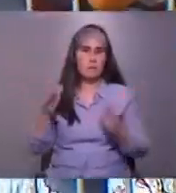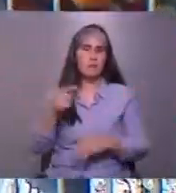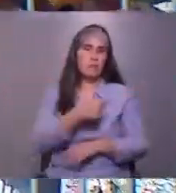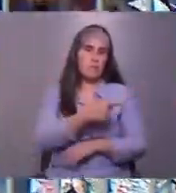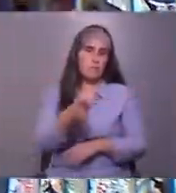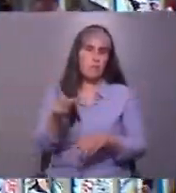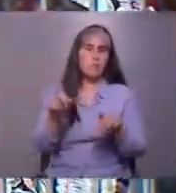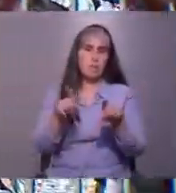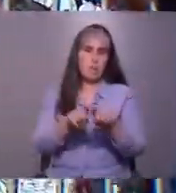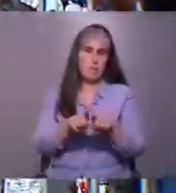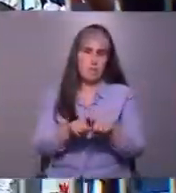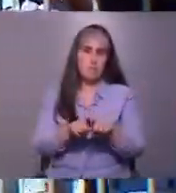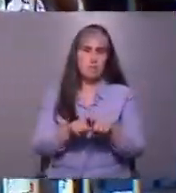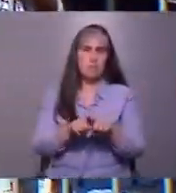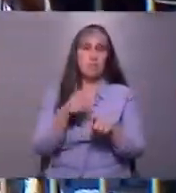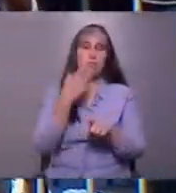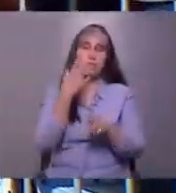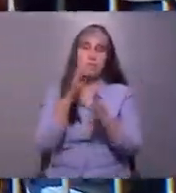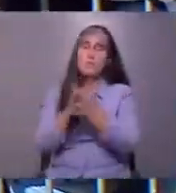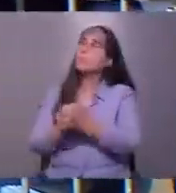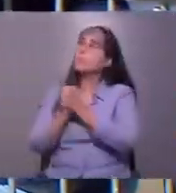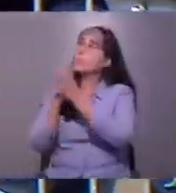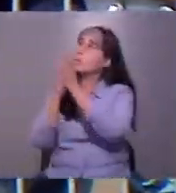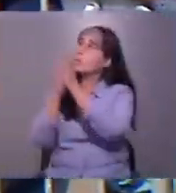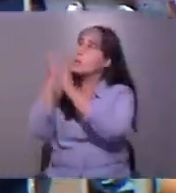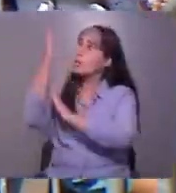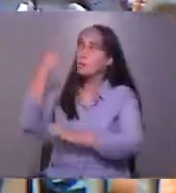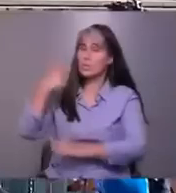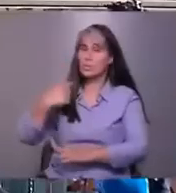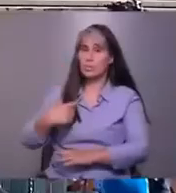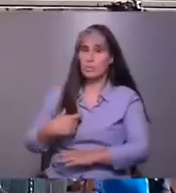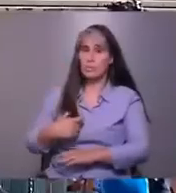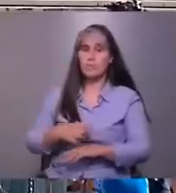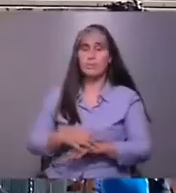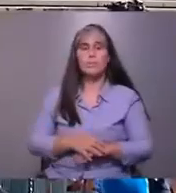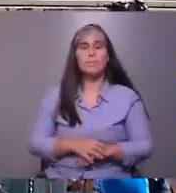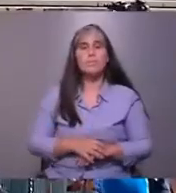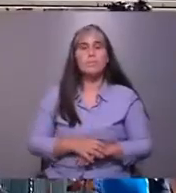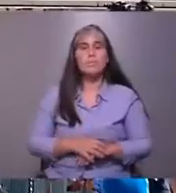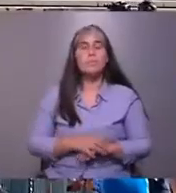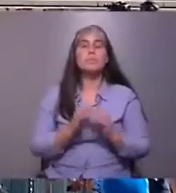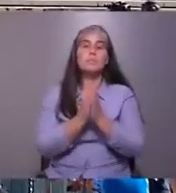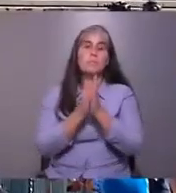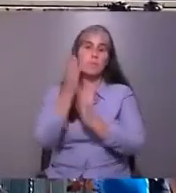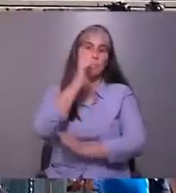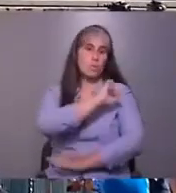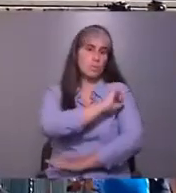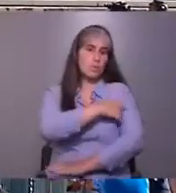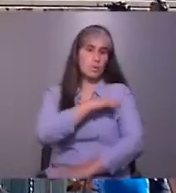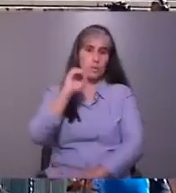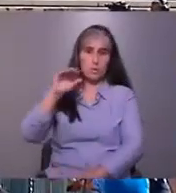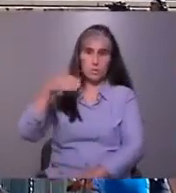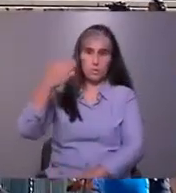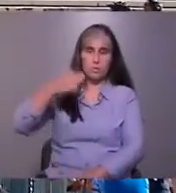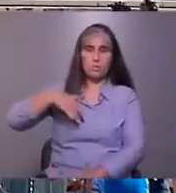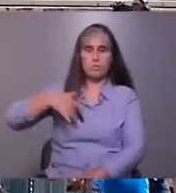vós, irmãos, que rogueis por mim a Deus Nosso Senhor. Deus Todo-Poderoso tenha compaixão de